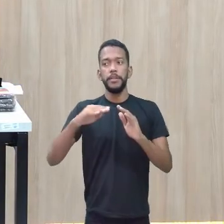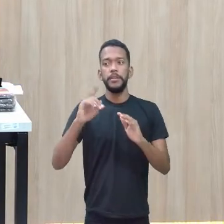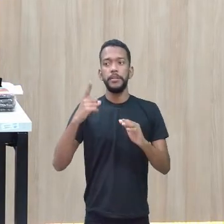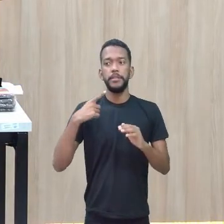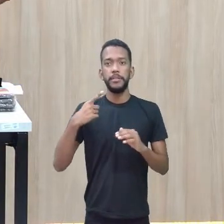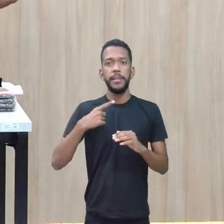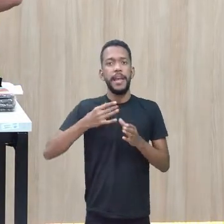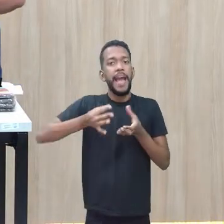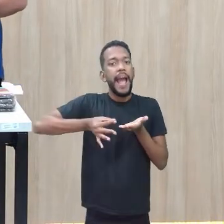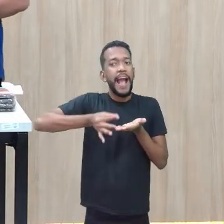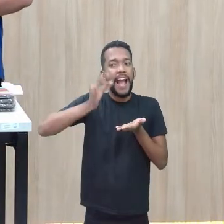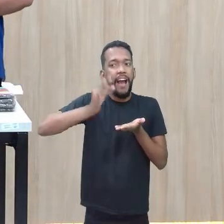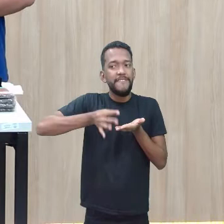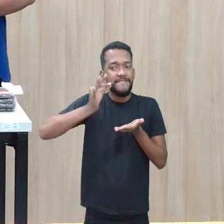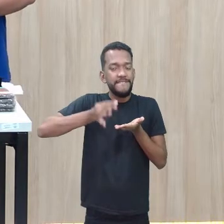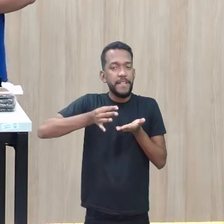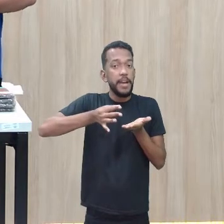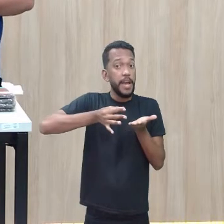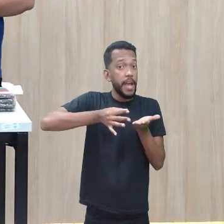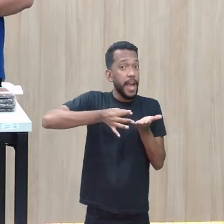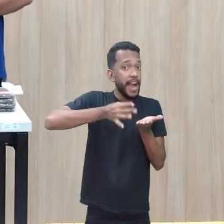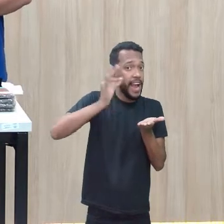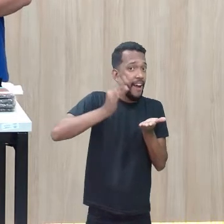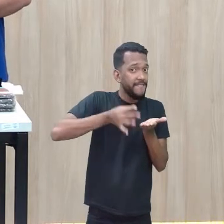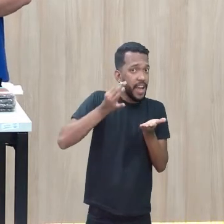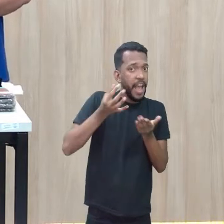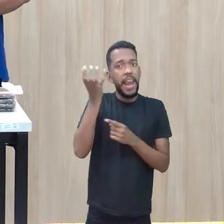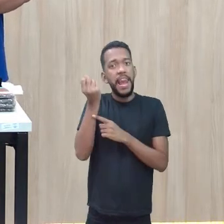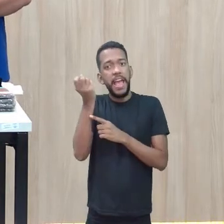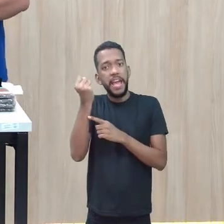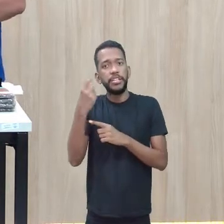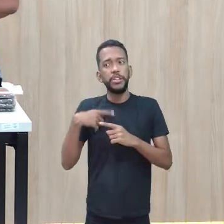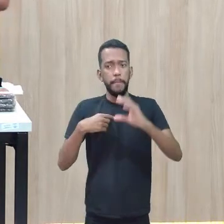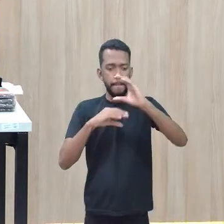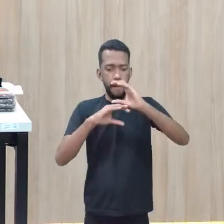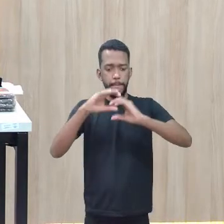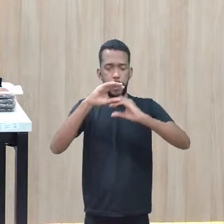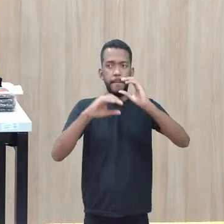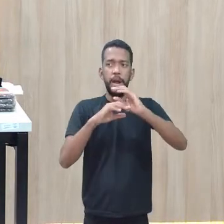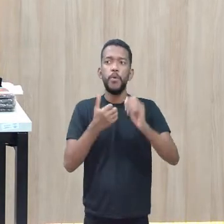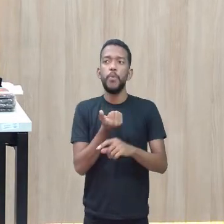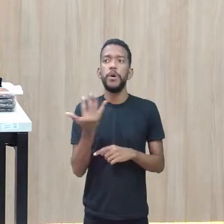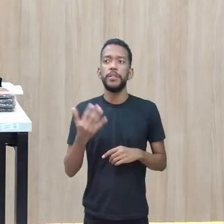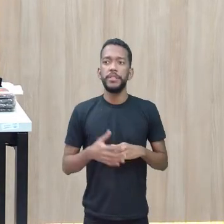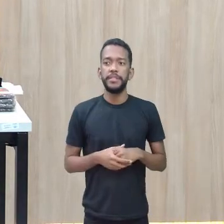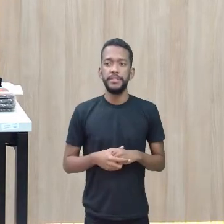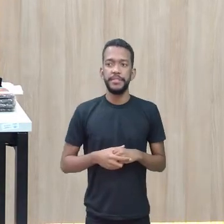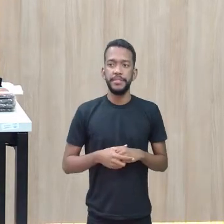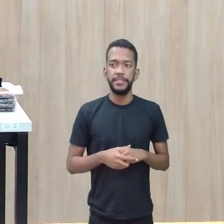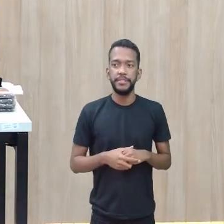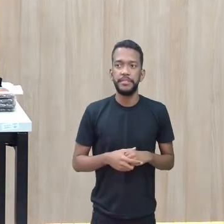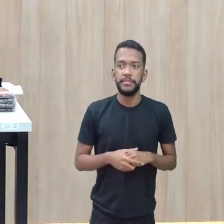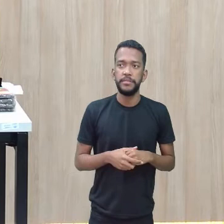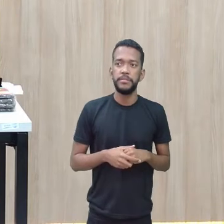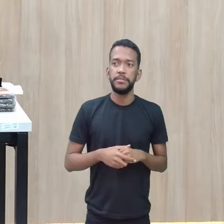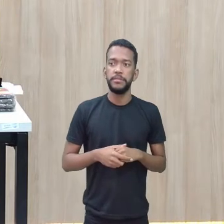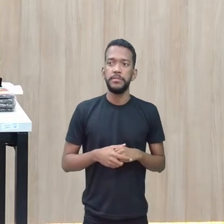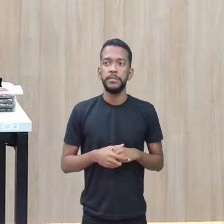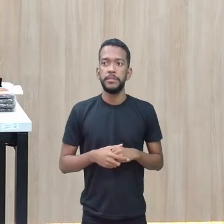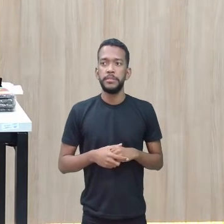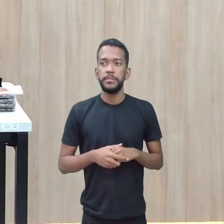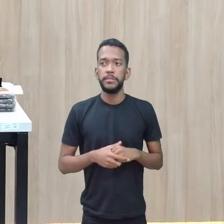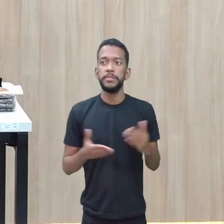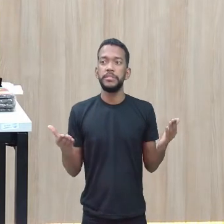de café com leite? Professora, a senhora trouxe o café com leite? Trouxe, pessoal. Olha aqui. Uma xícara com